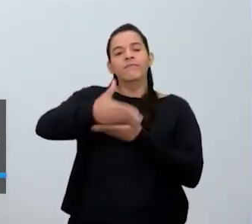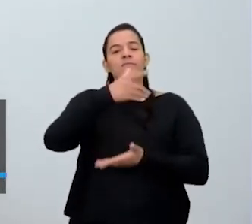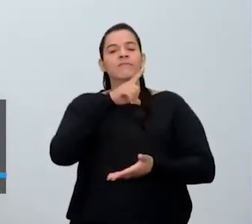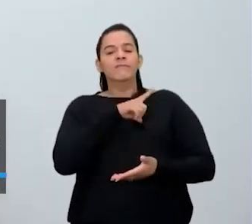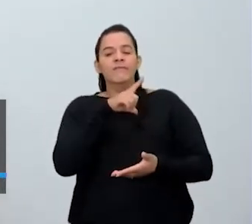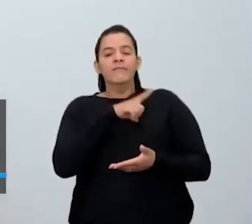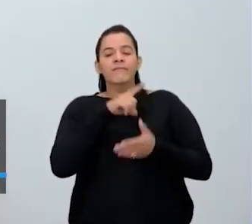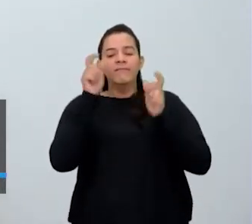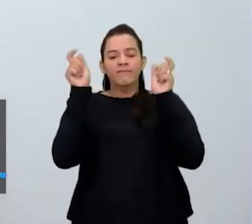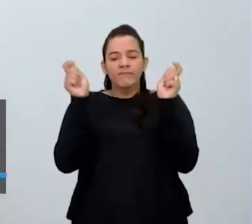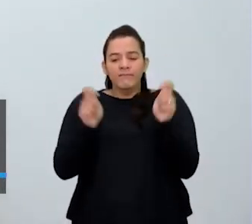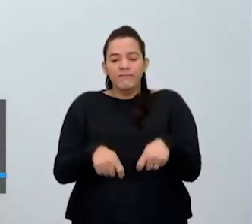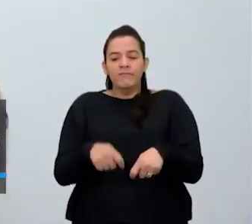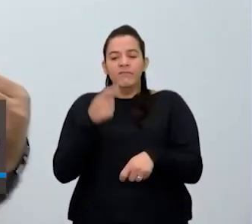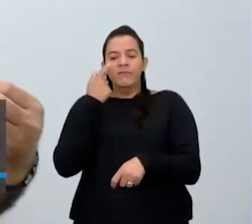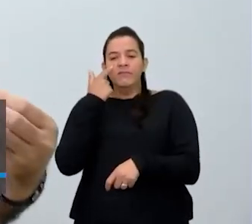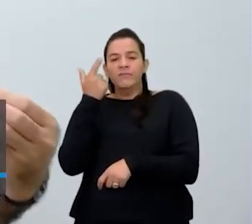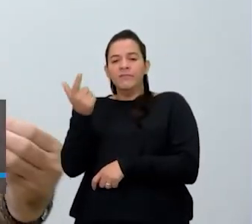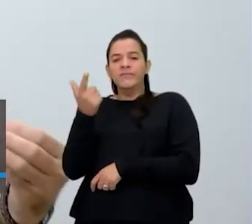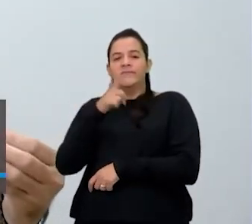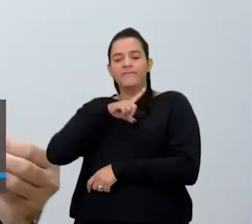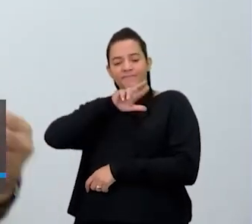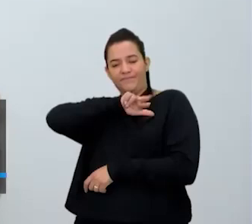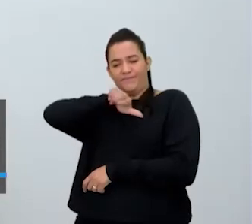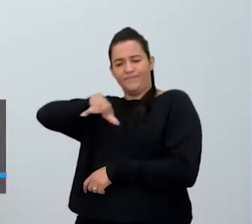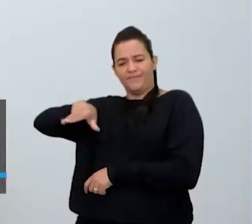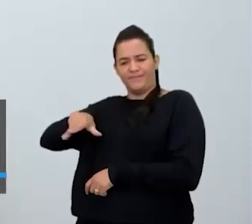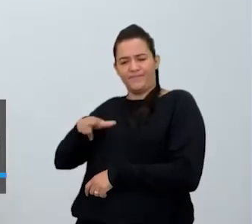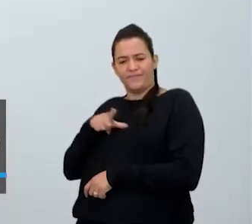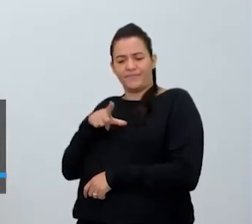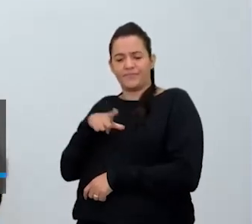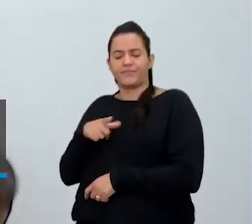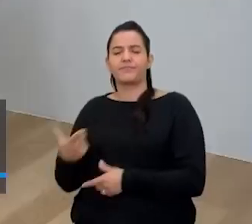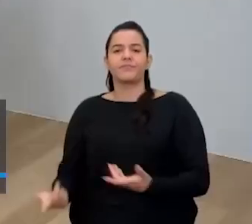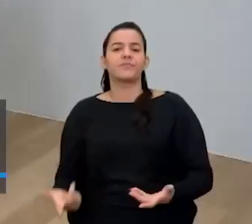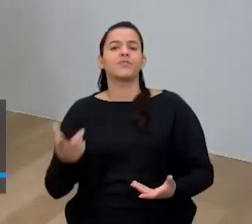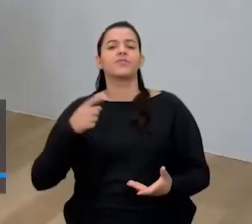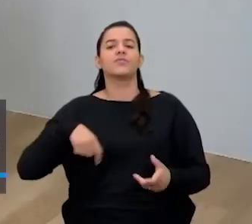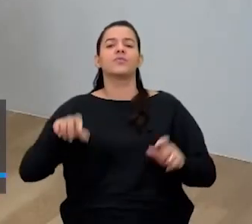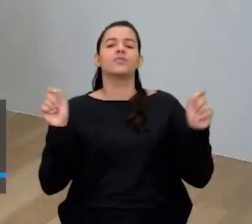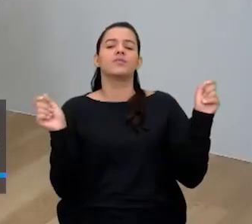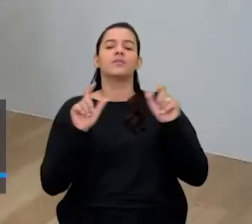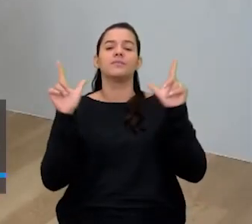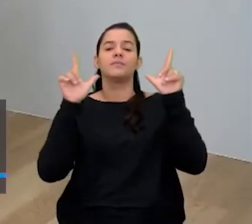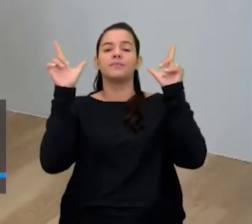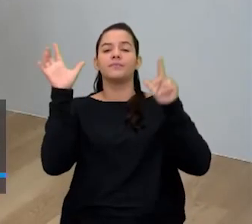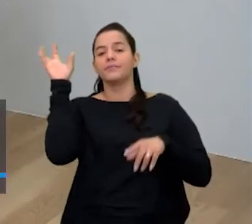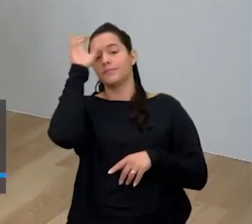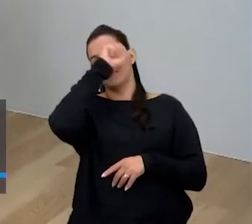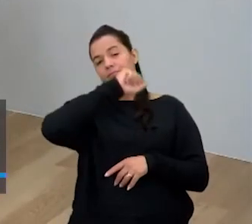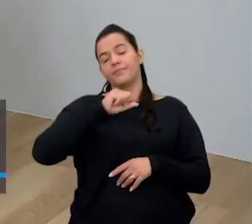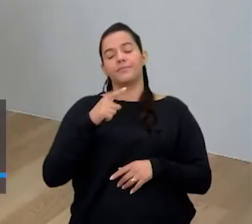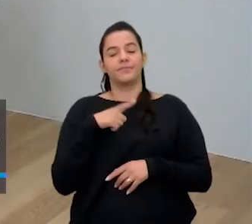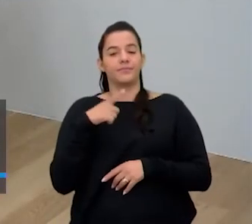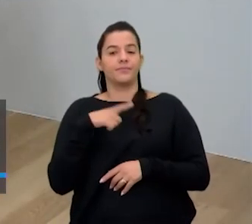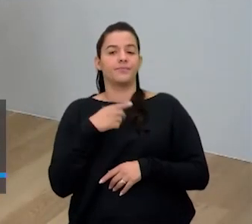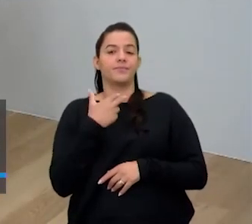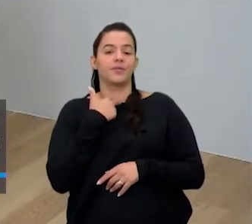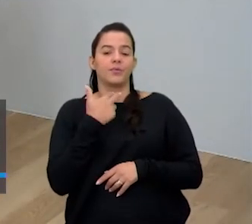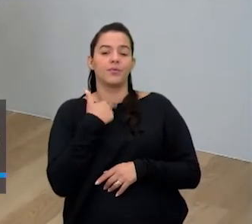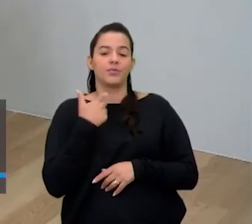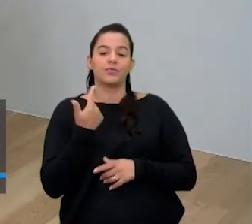traz, mas a gente precisa estar atento para aprender a solidariedade e não deixar que essas